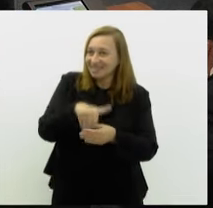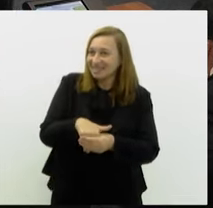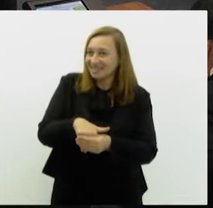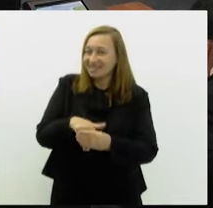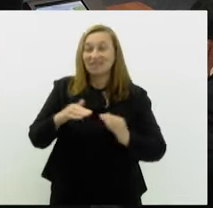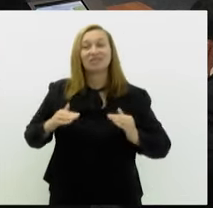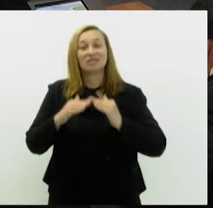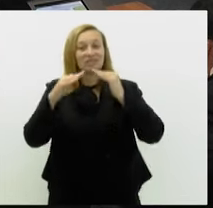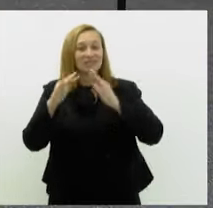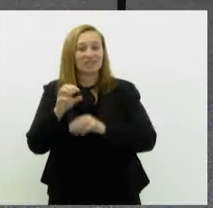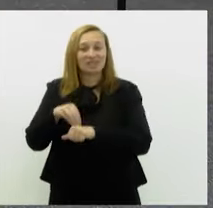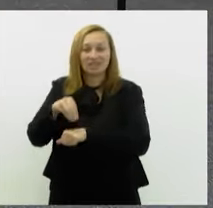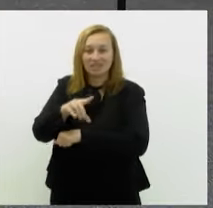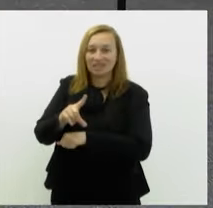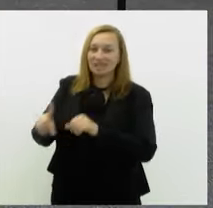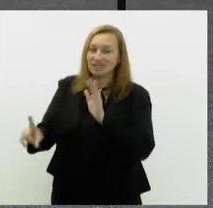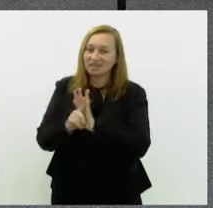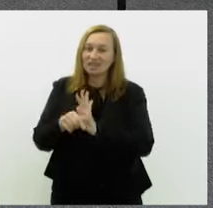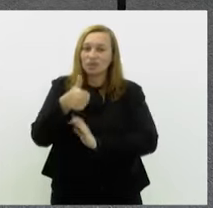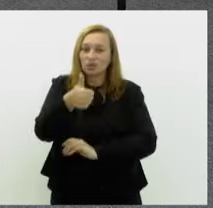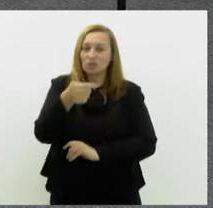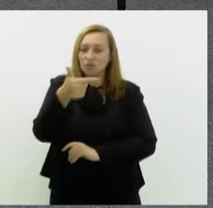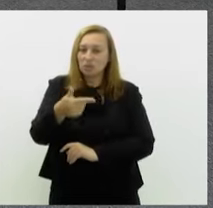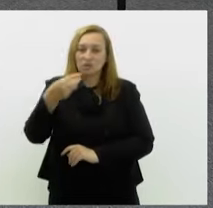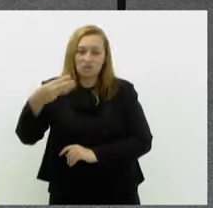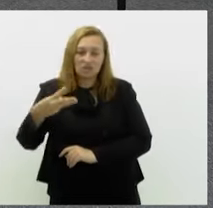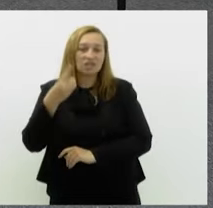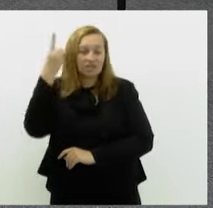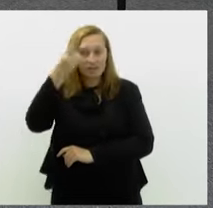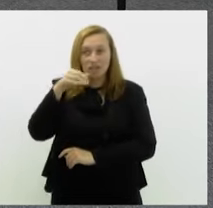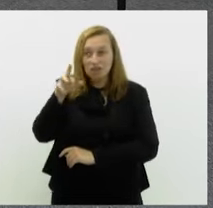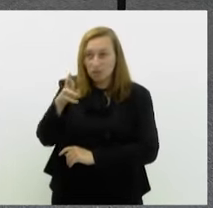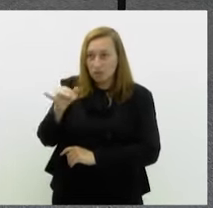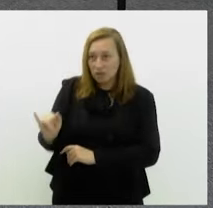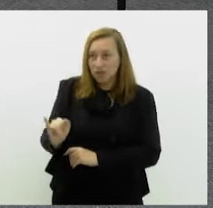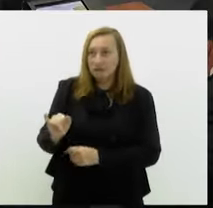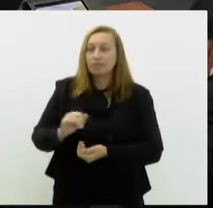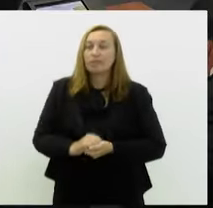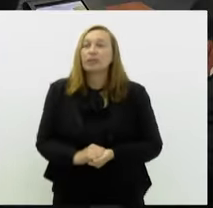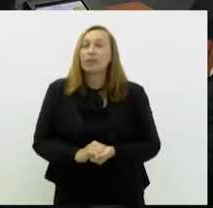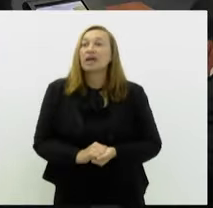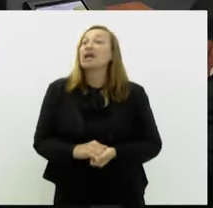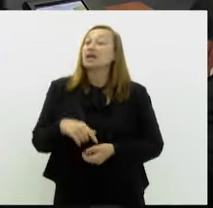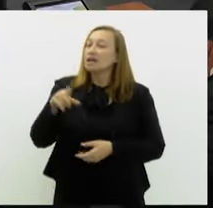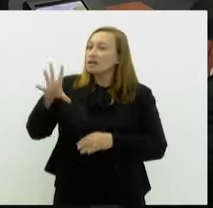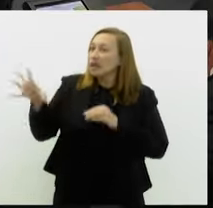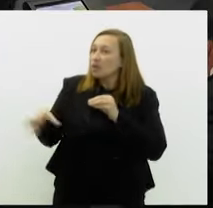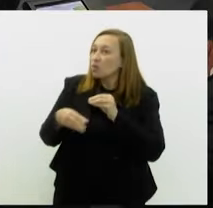favorável à indicação legislativa 123 do deputado Yuri. Ele quer